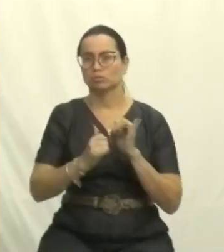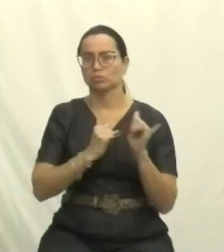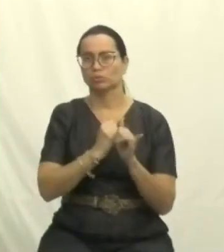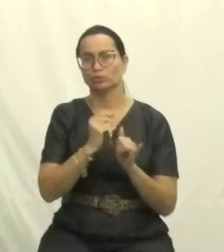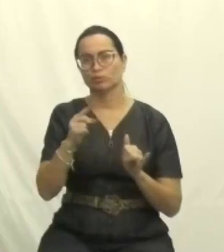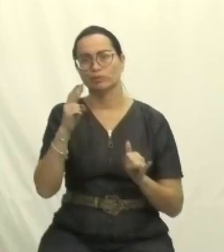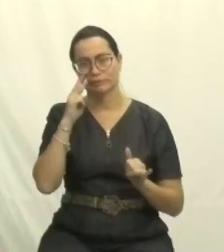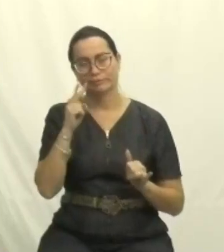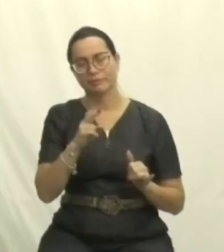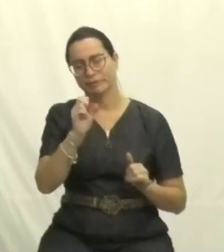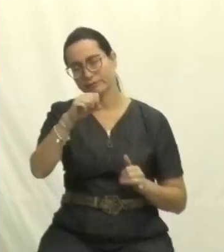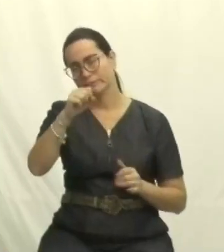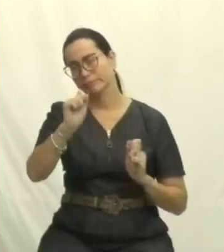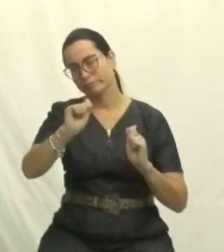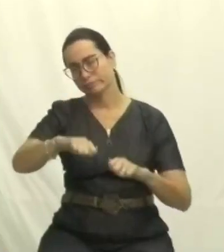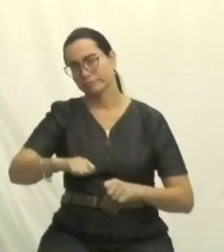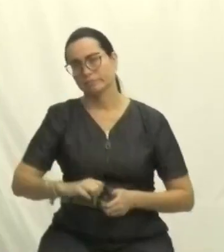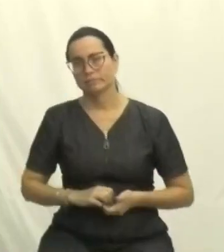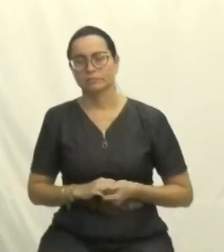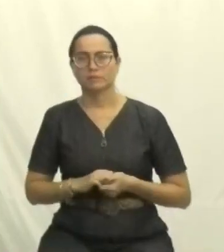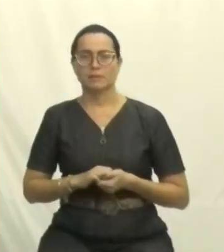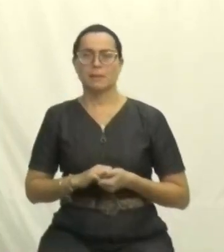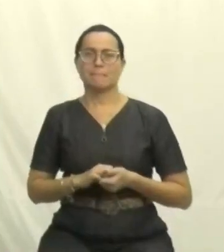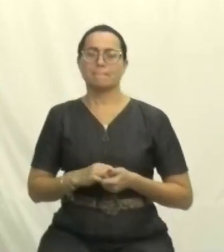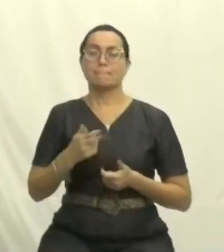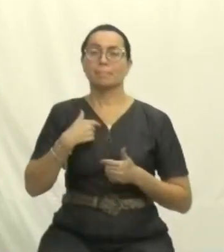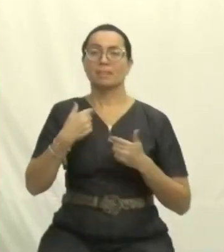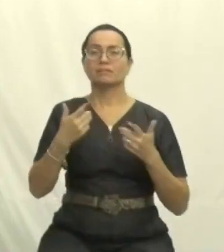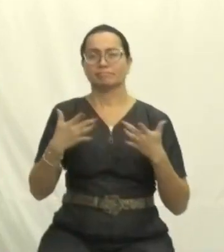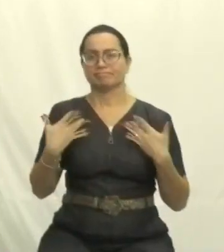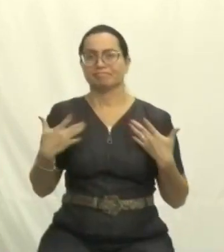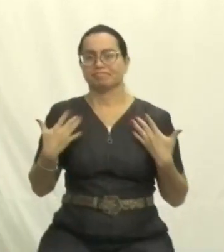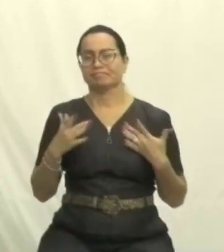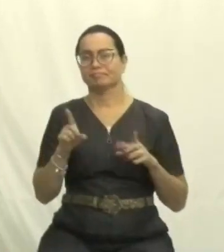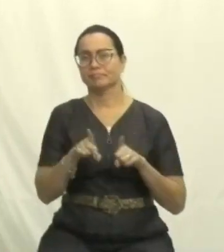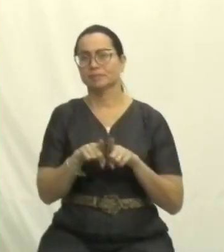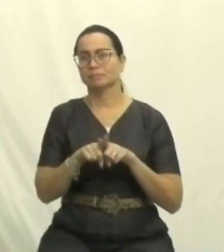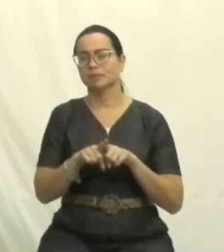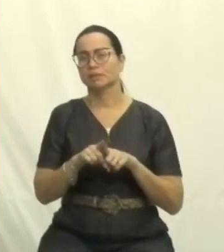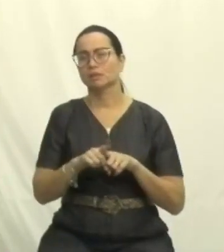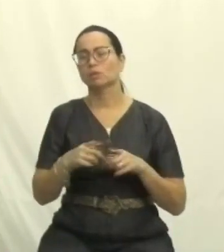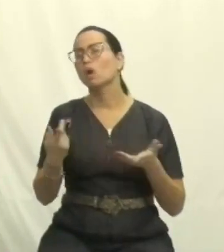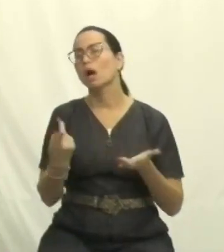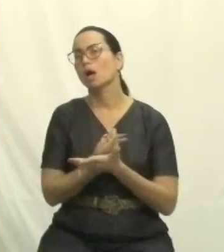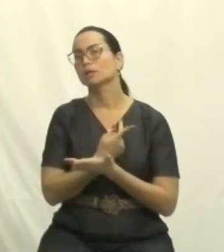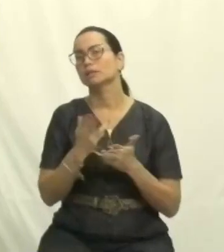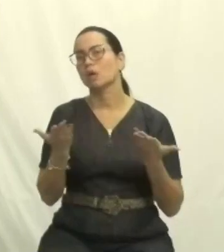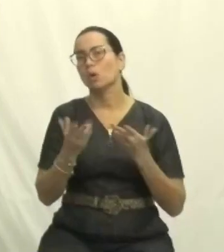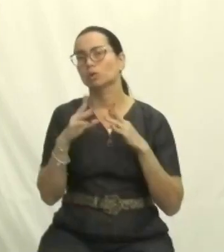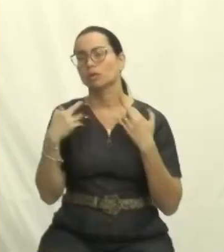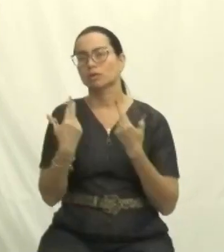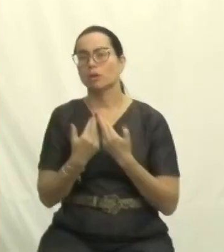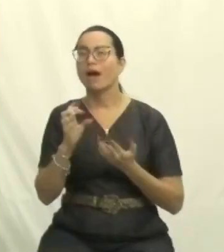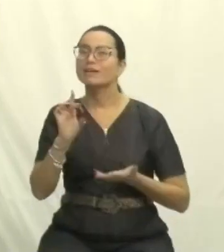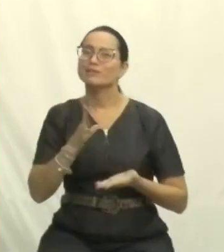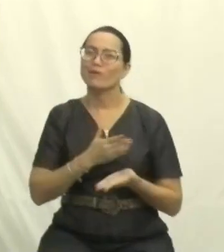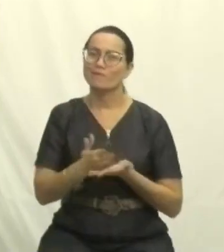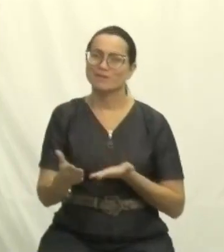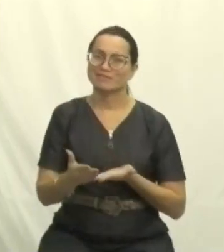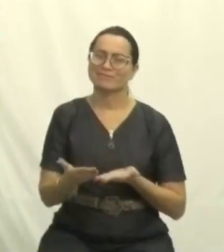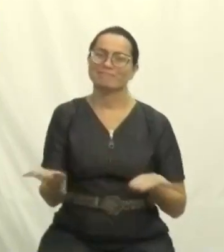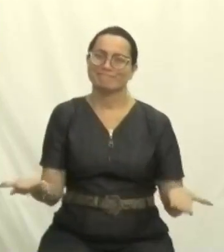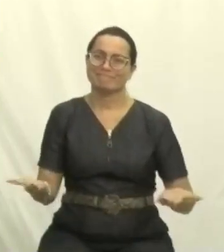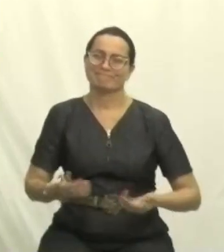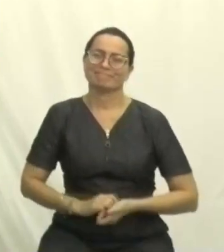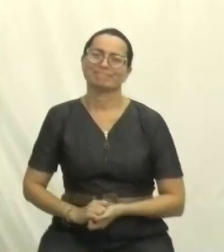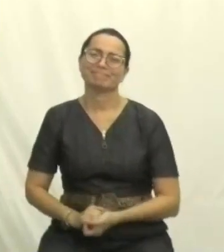é só acompanhar a nossa sessão. E eu fiquei muito contente com o resultado, e é só o começo, ainda vai muito longe. Obrigado,